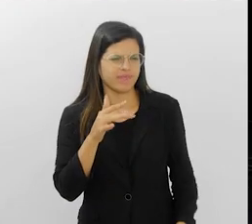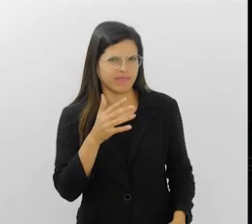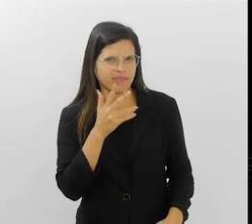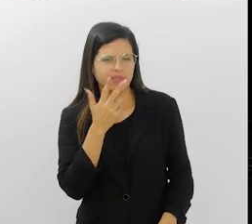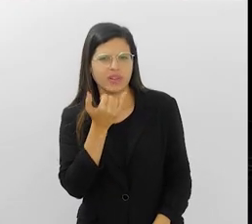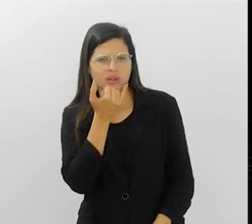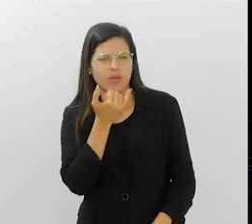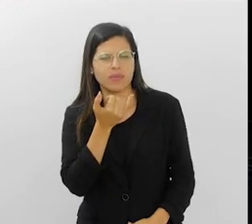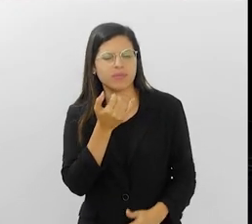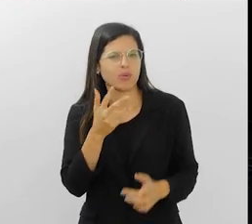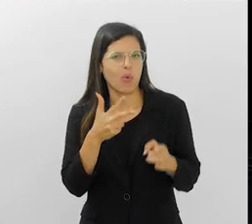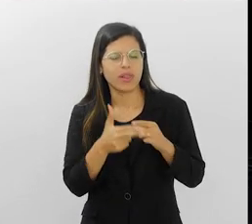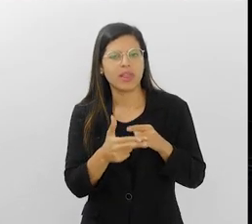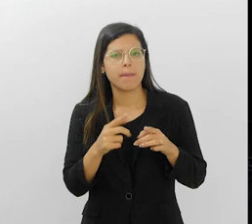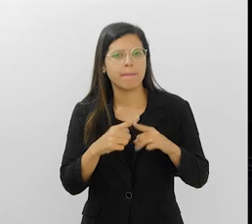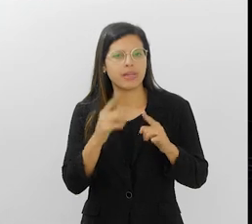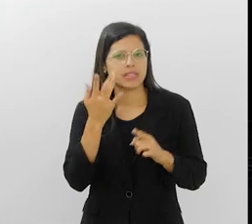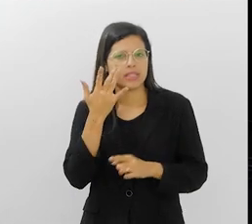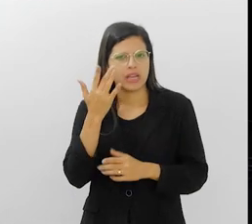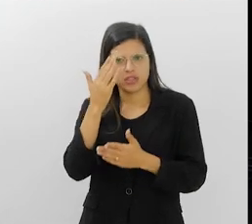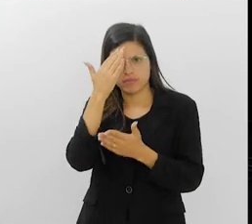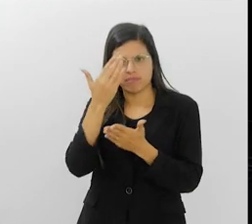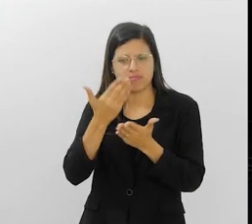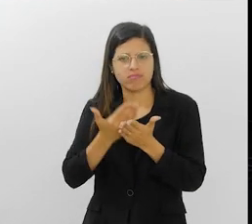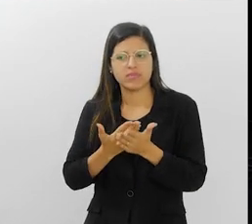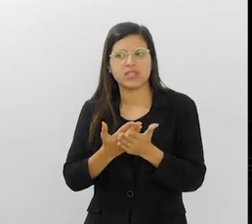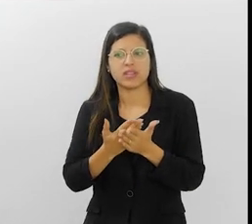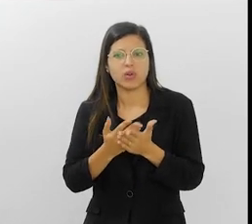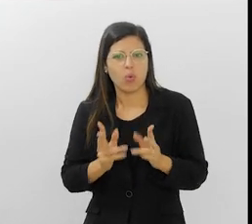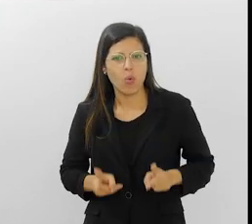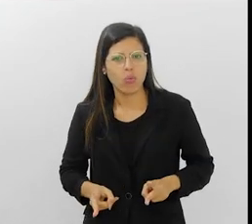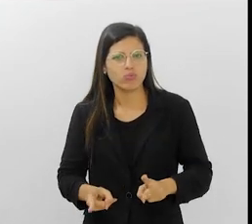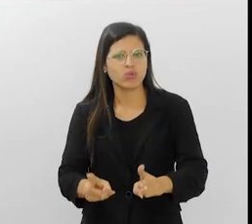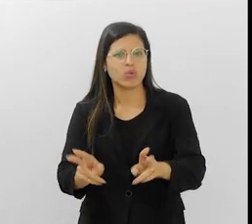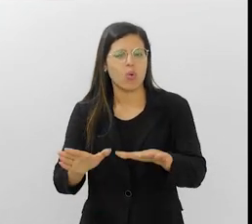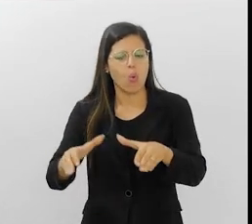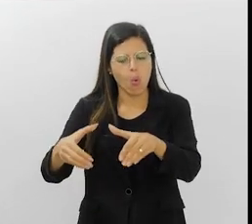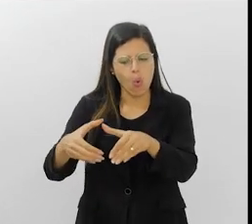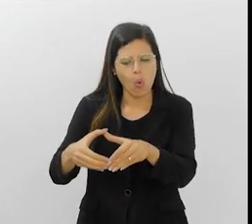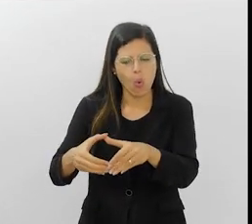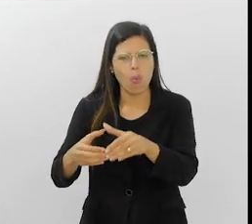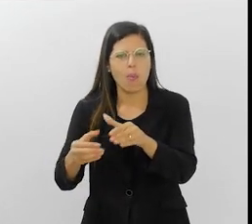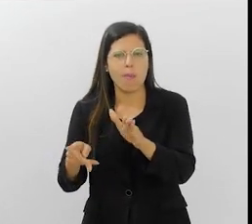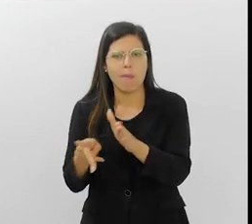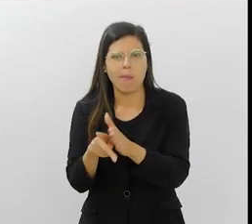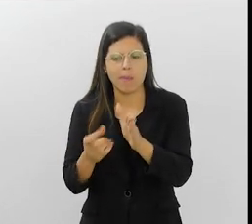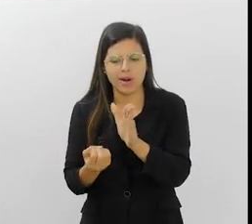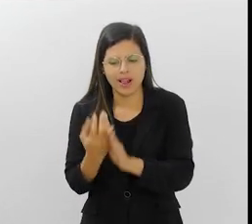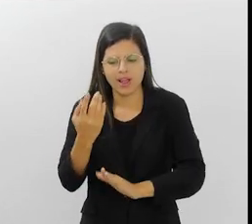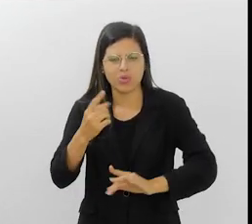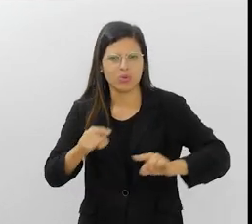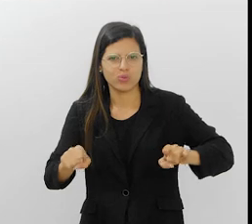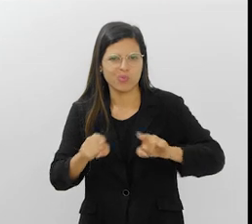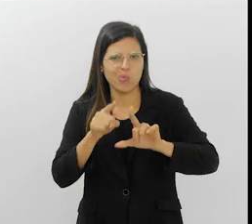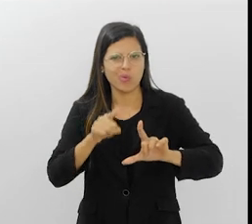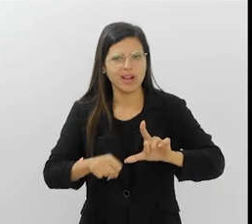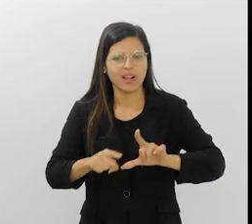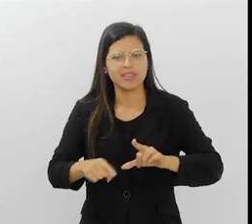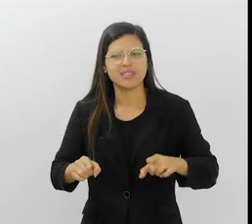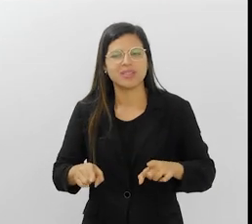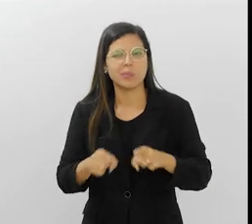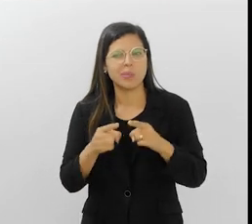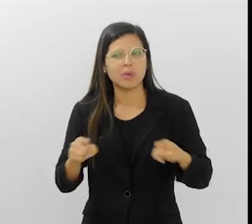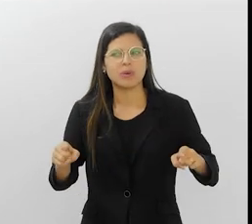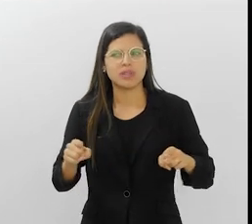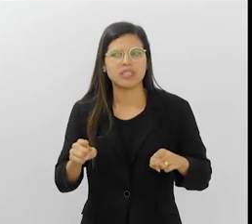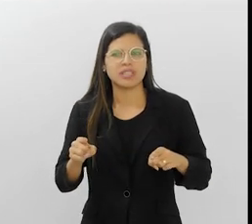ainda tem, desculpa te interromper, mas você acha que hoje em dia ainda tem essa coisa da ala dos compositores? Você acha que hoje